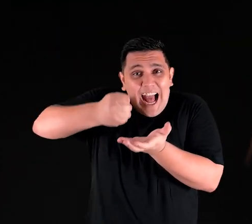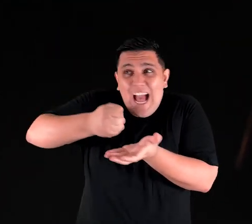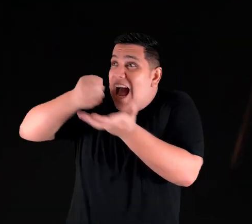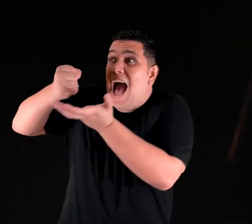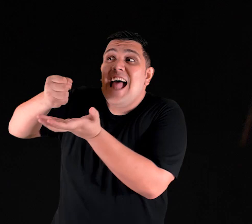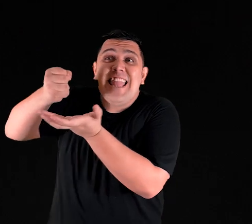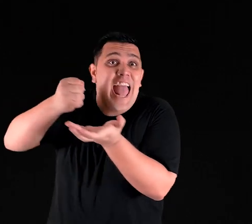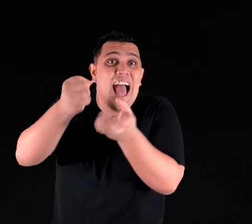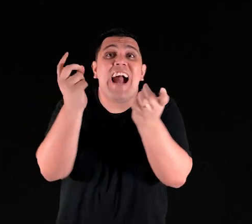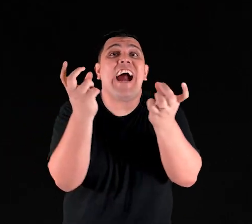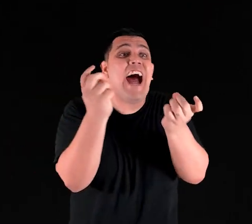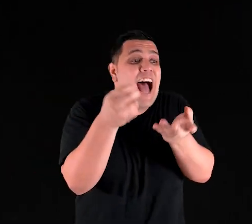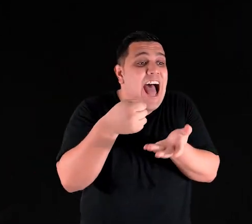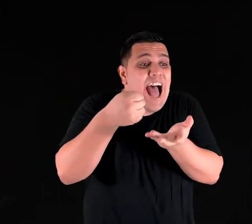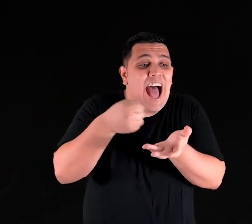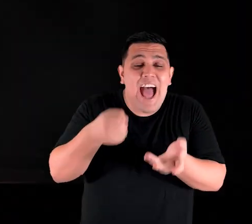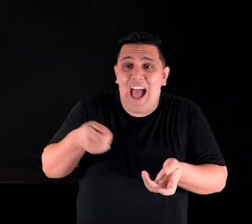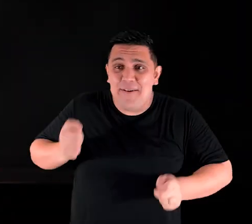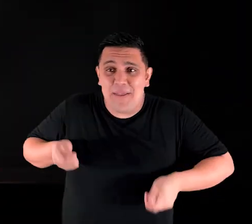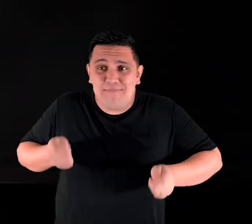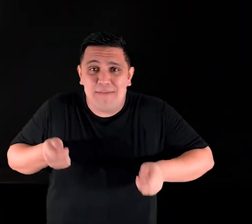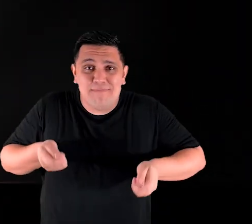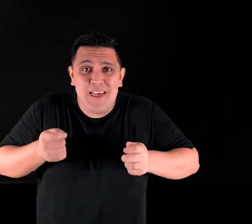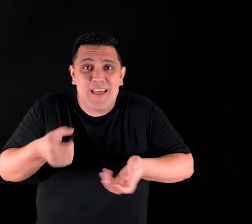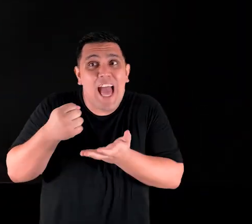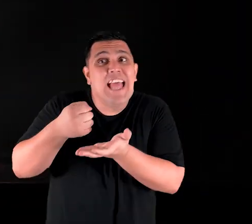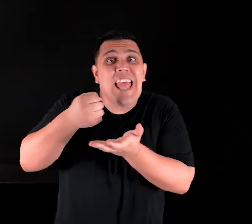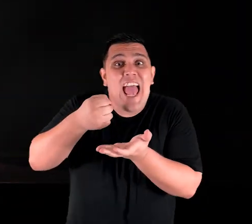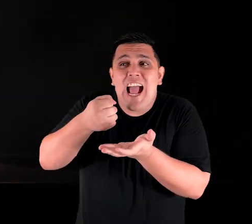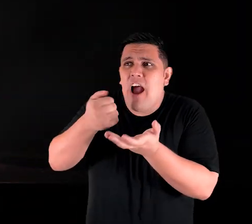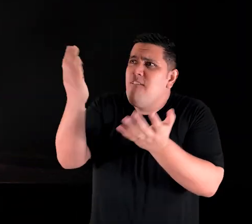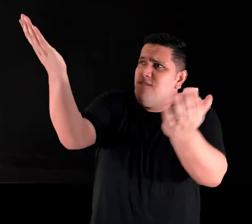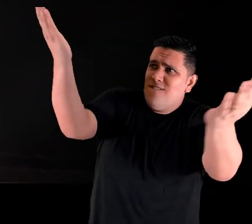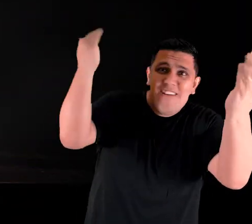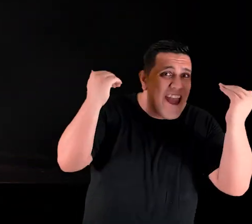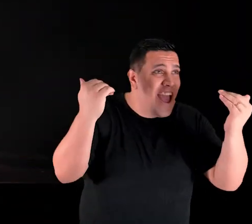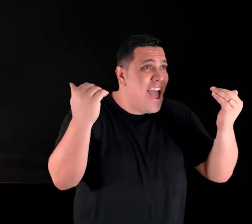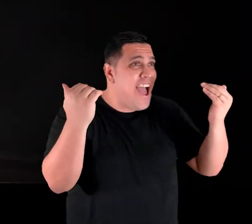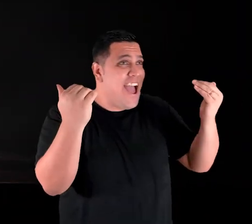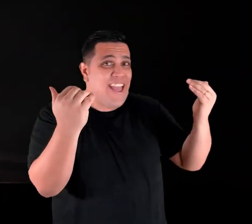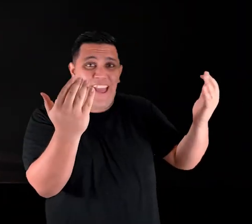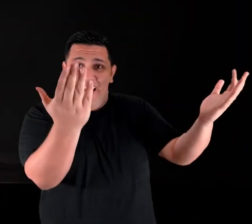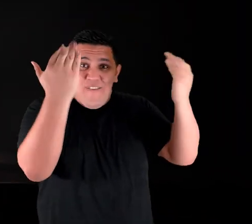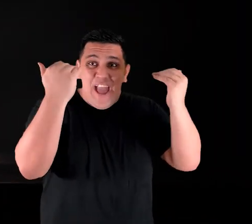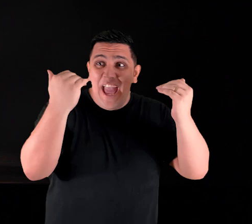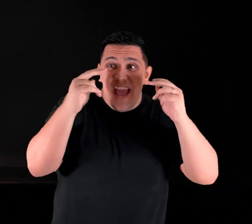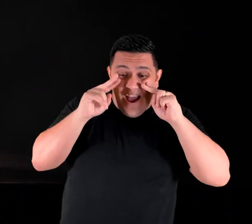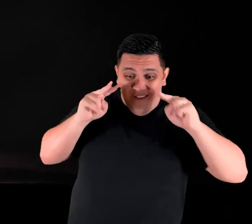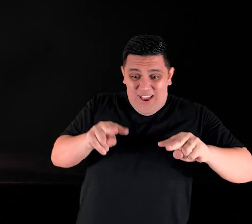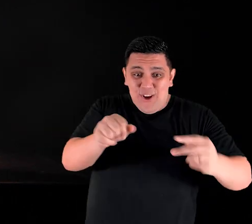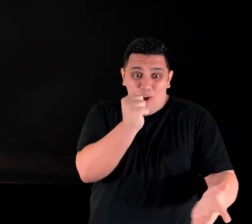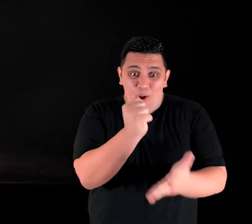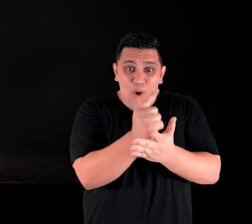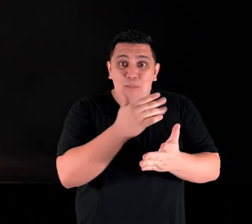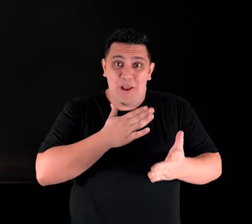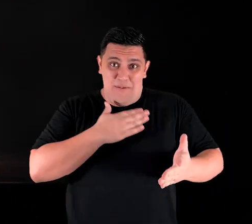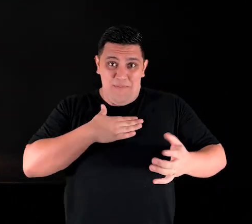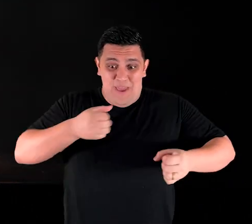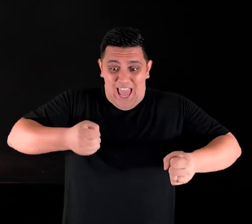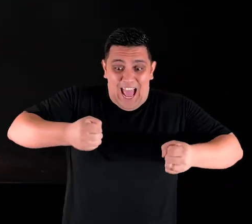Caneca, caneca, caneca! Venham! Vejam e comprem as